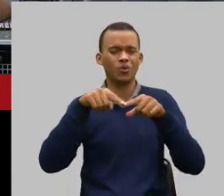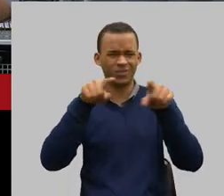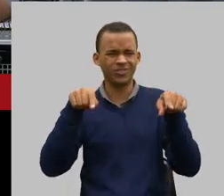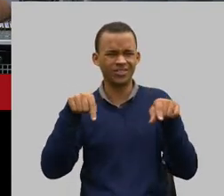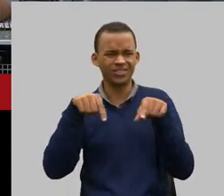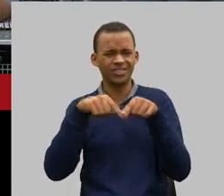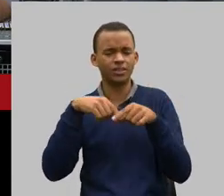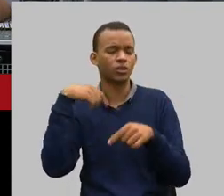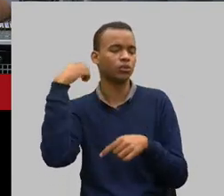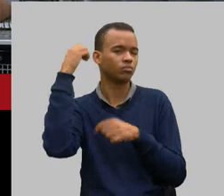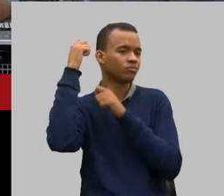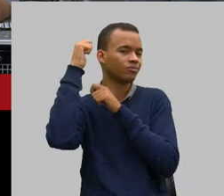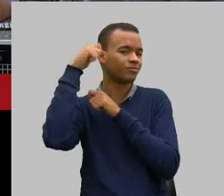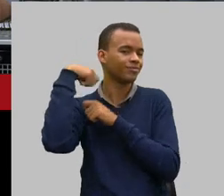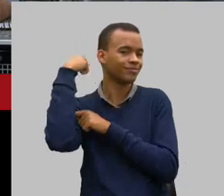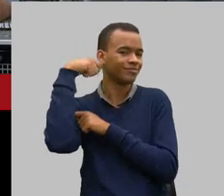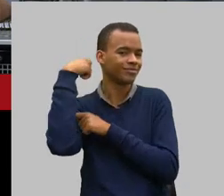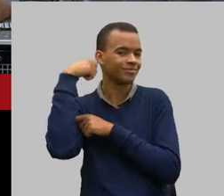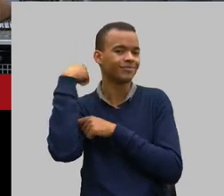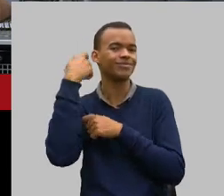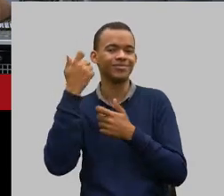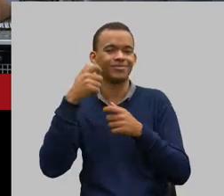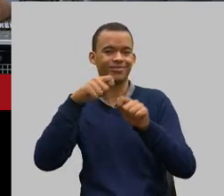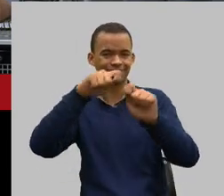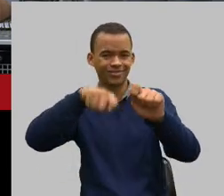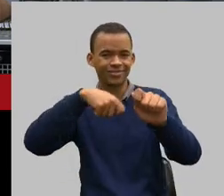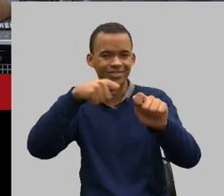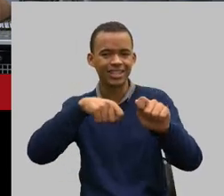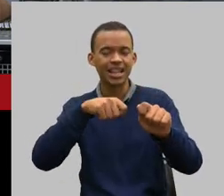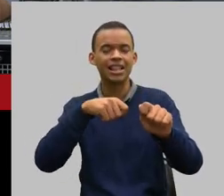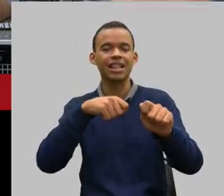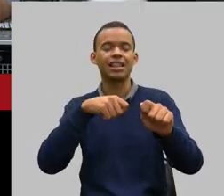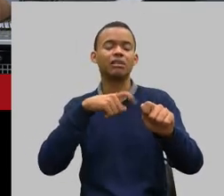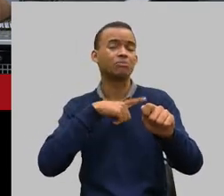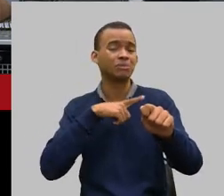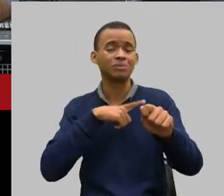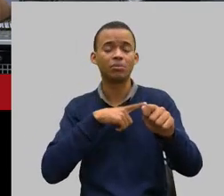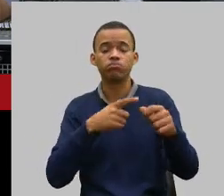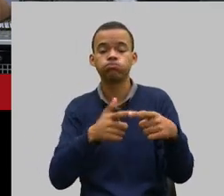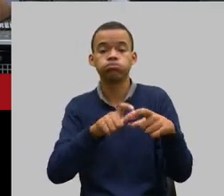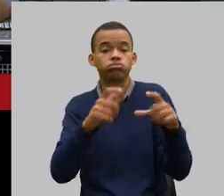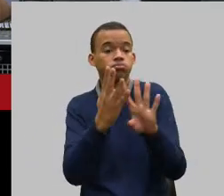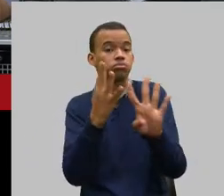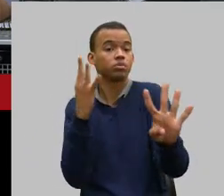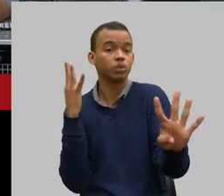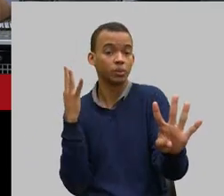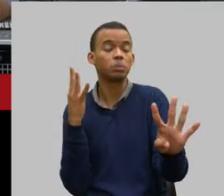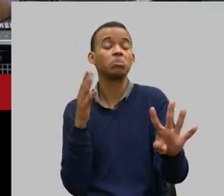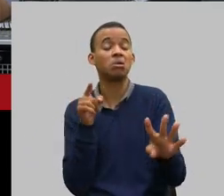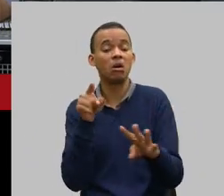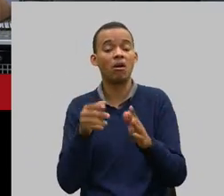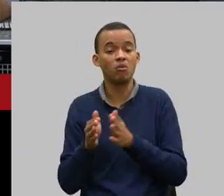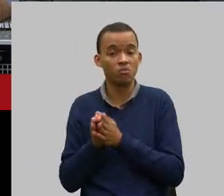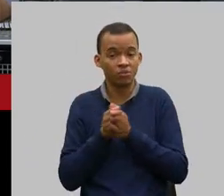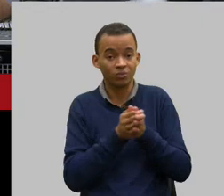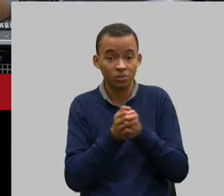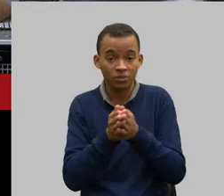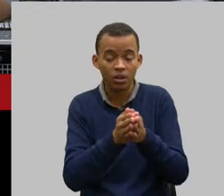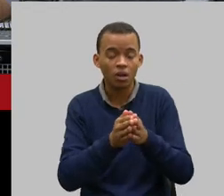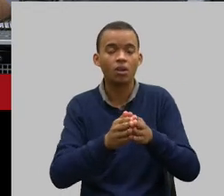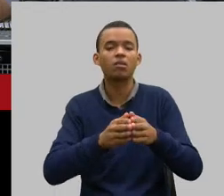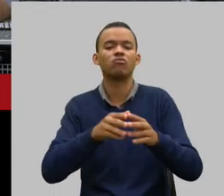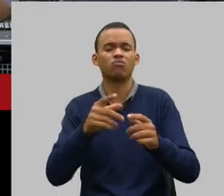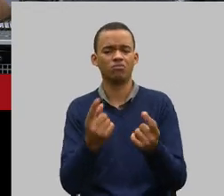resultado desse crescimento econômico que nós estamos observando no Vale do Jequitinhonha E para